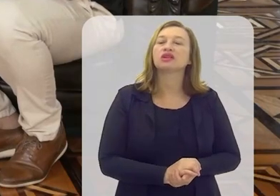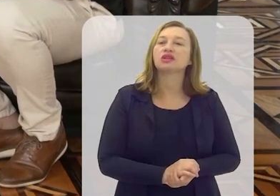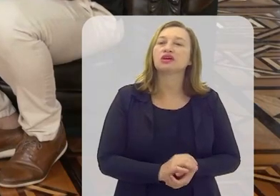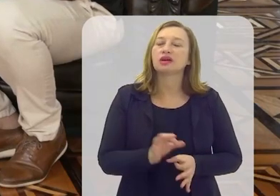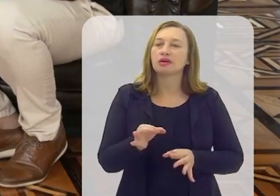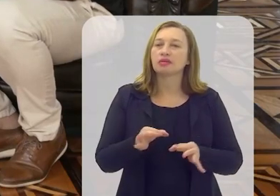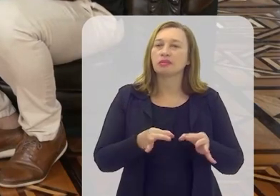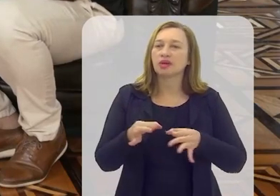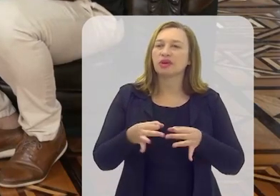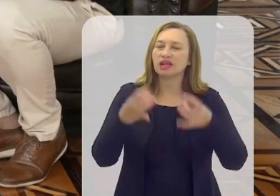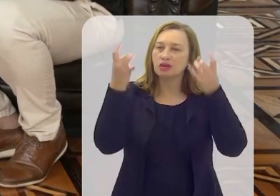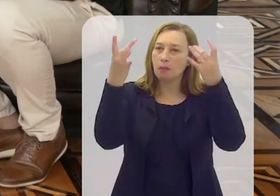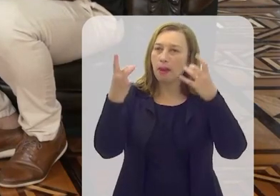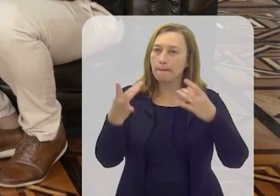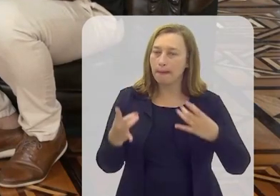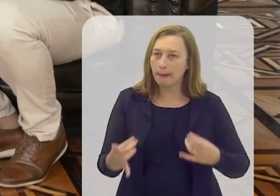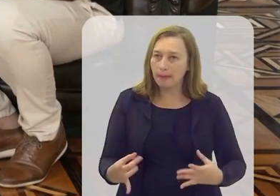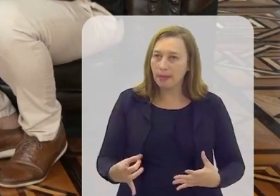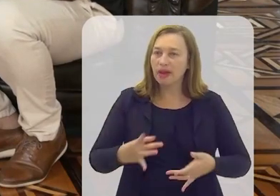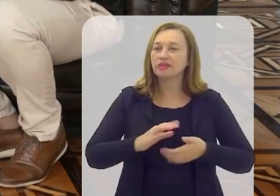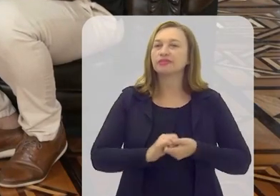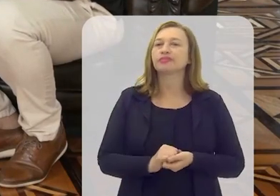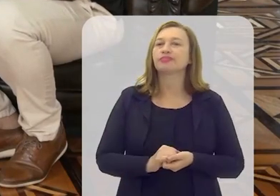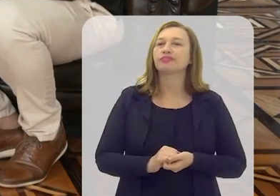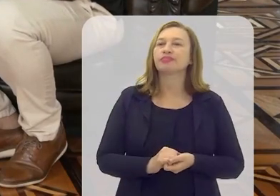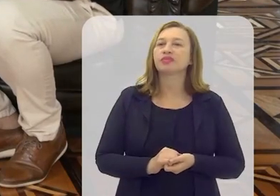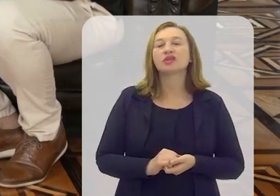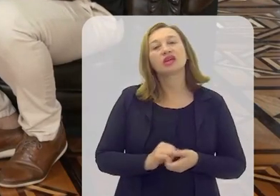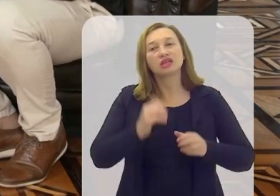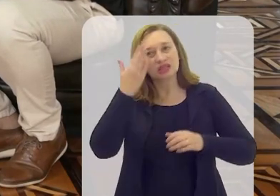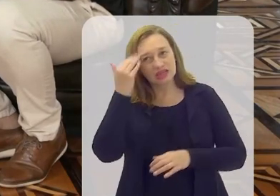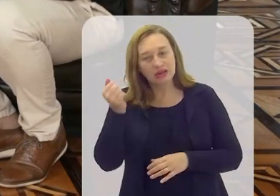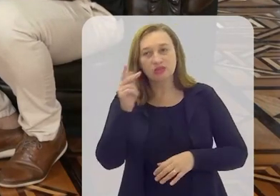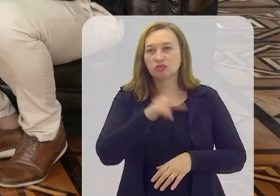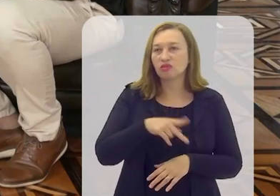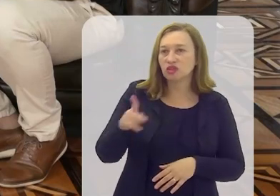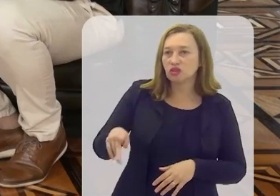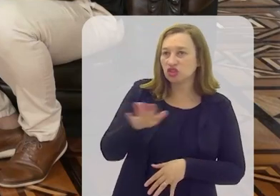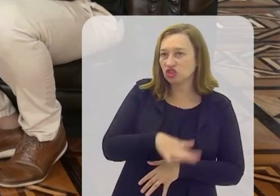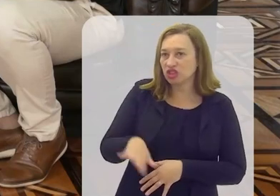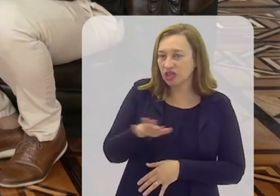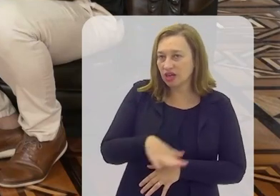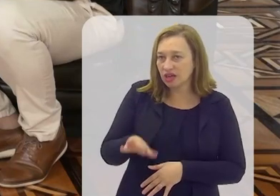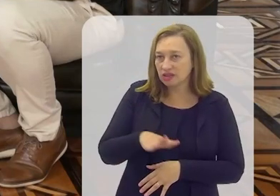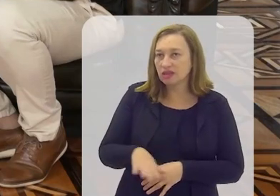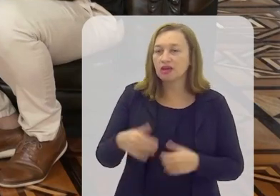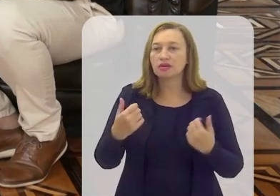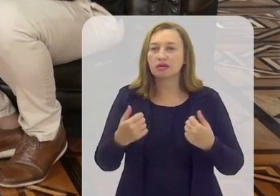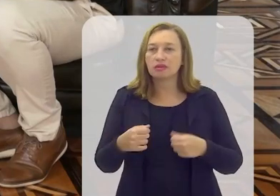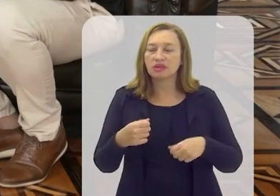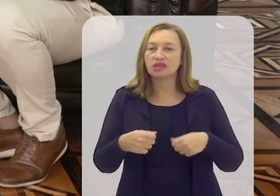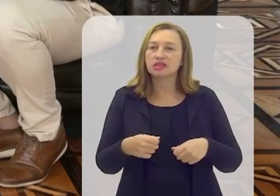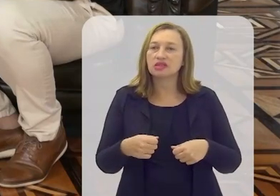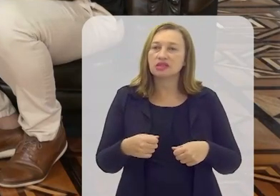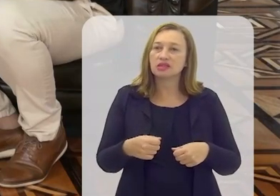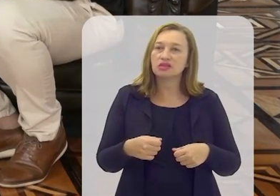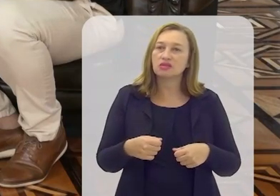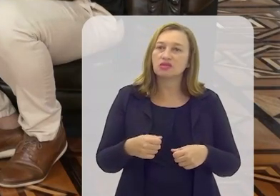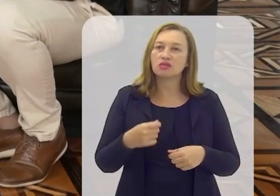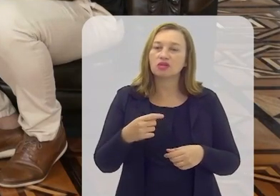o dinheirinho lá na mão de beterraba. Com instruções de montagem, porque a gente sabe que os professores de crianças precisam e procuram